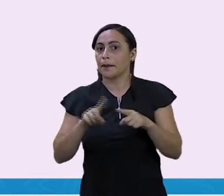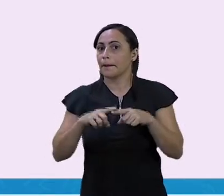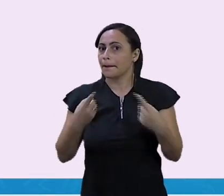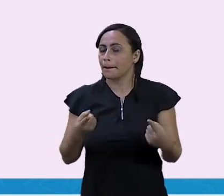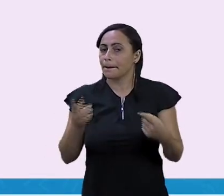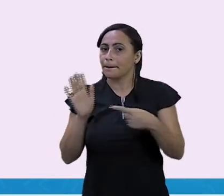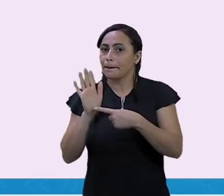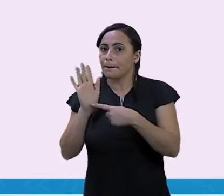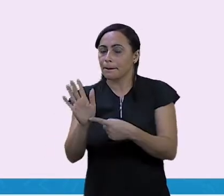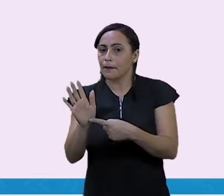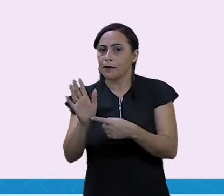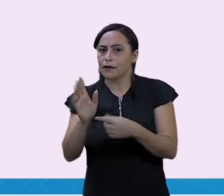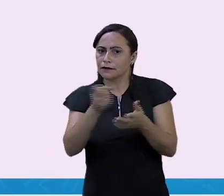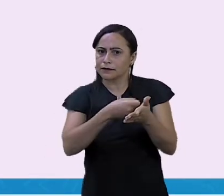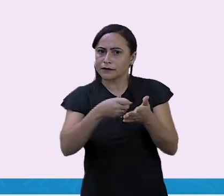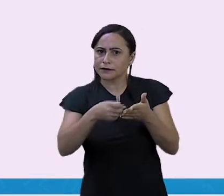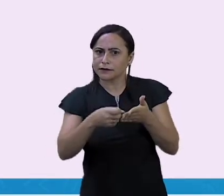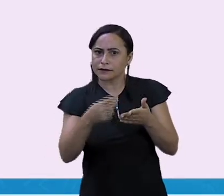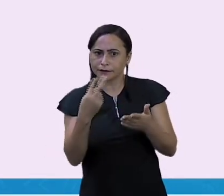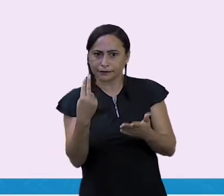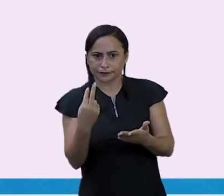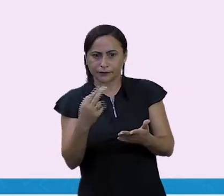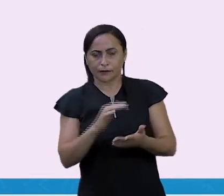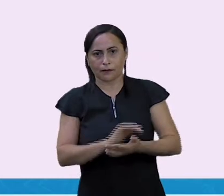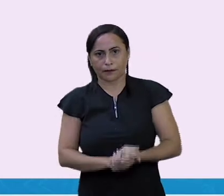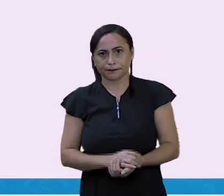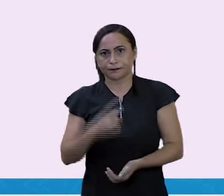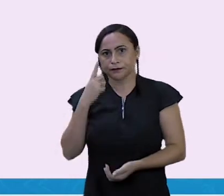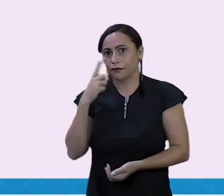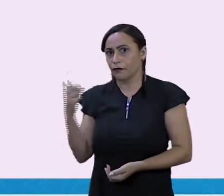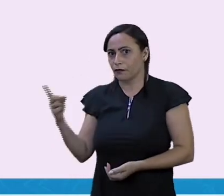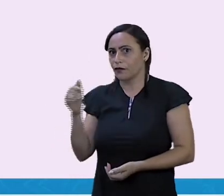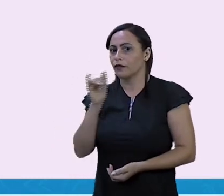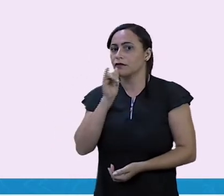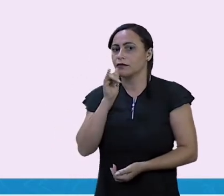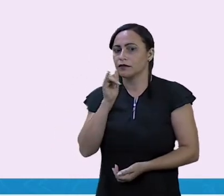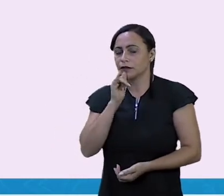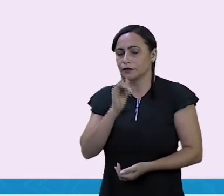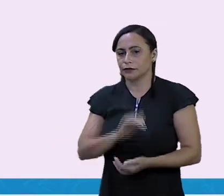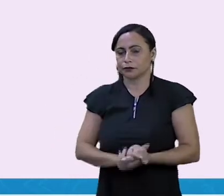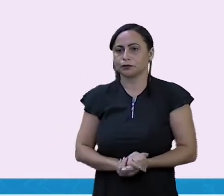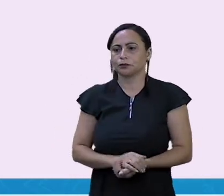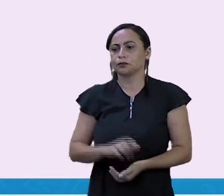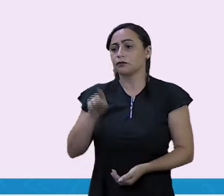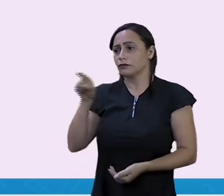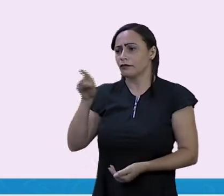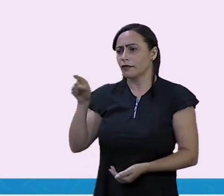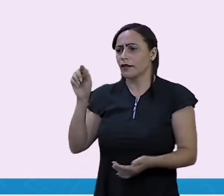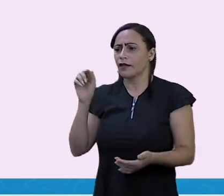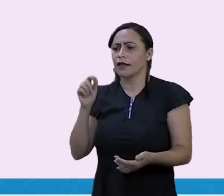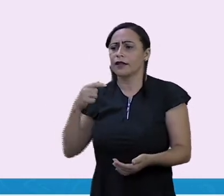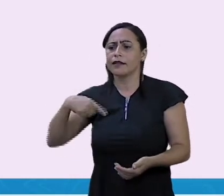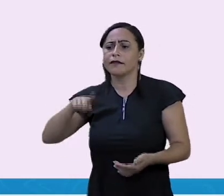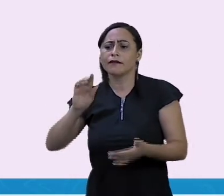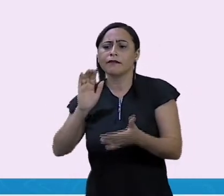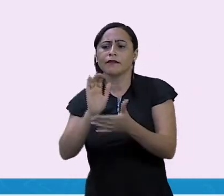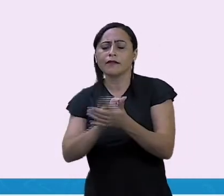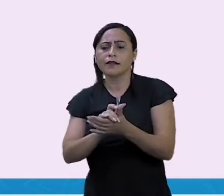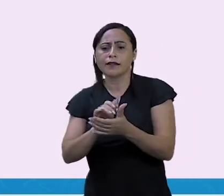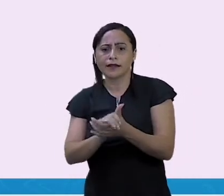mesma fonologia. Outro exemplo, ele casa amanhã e vai para